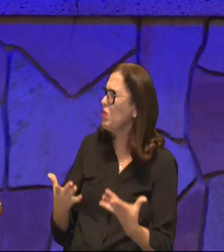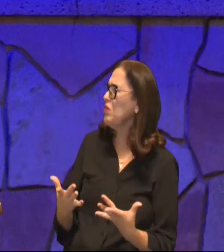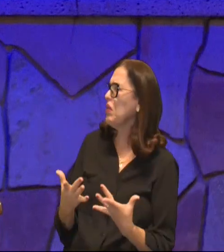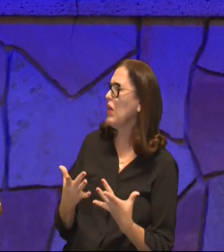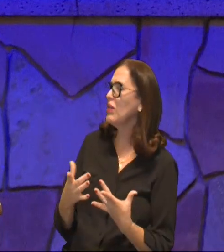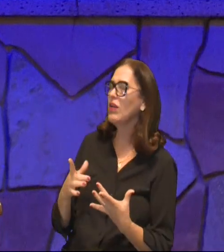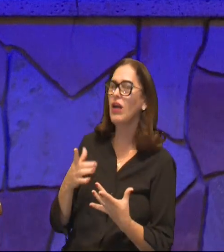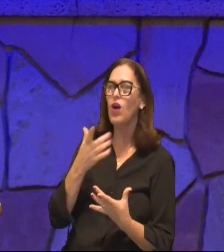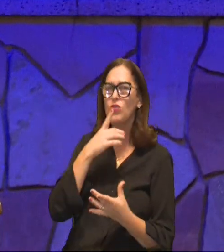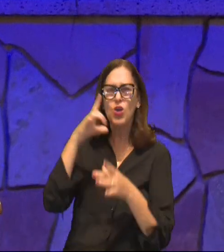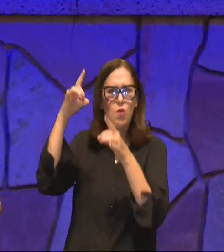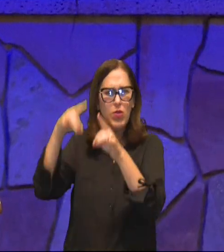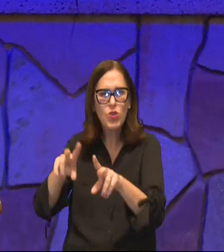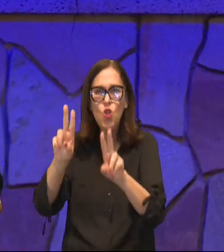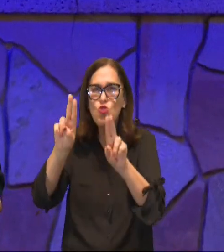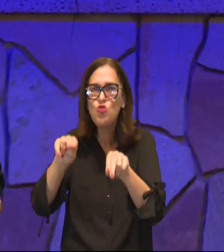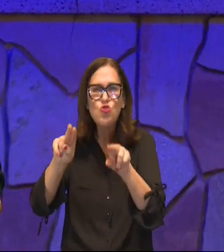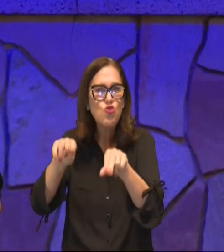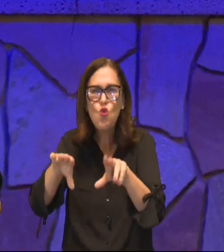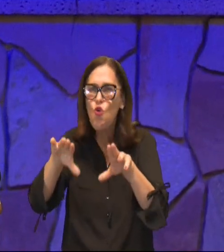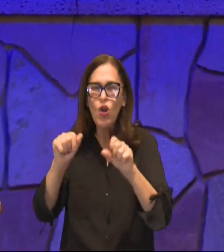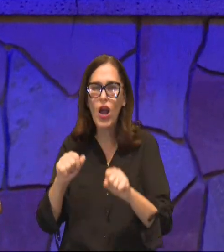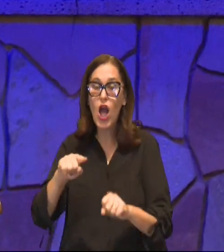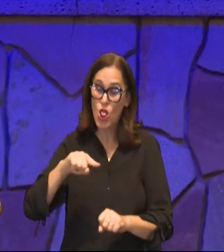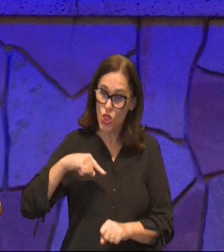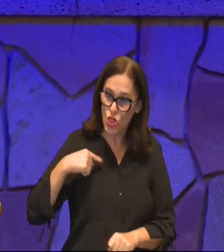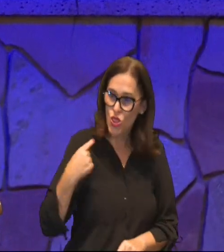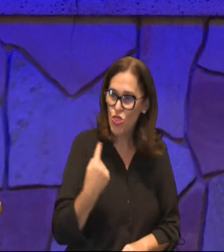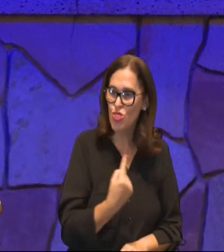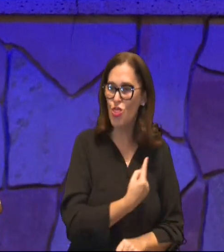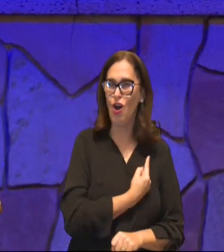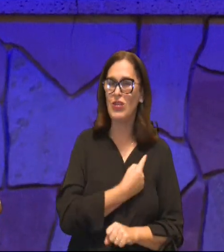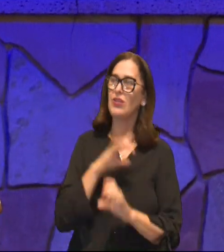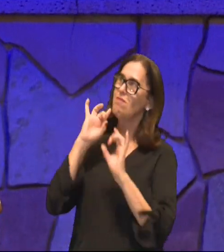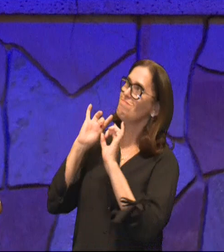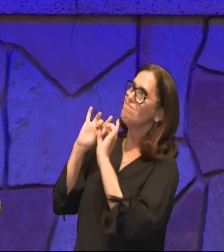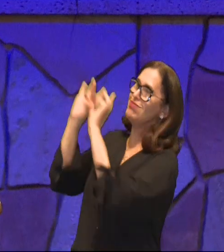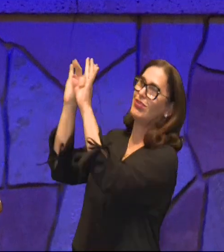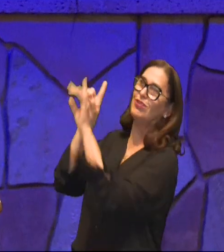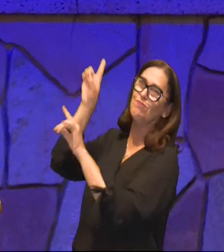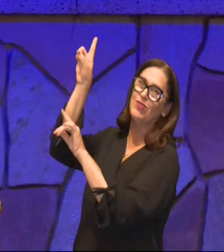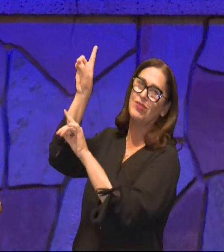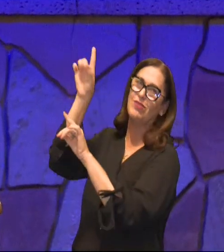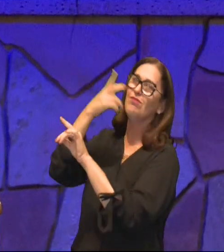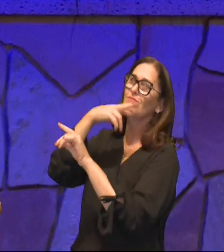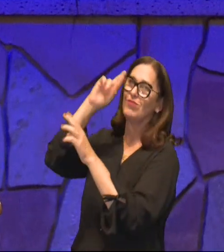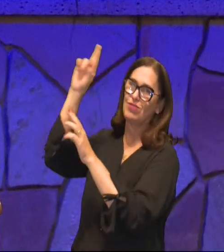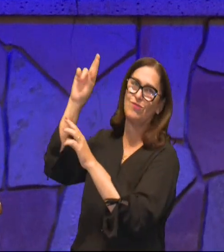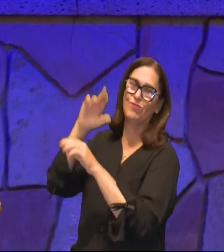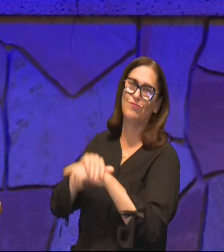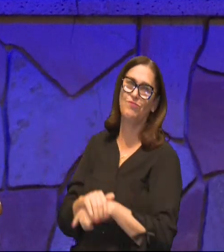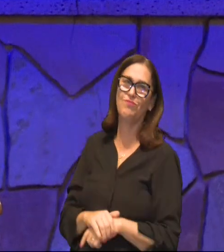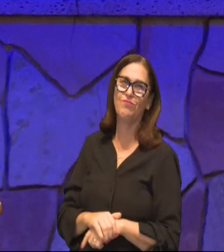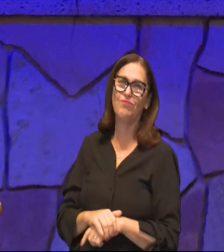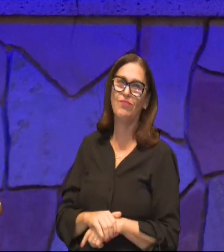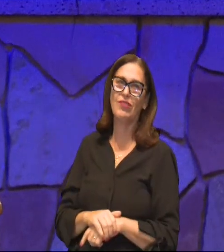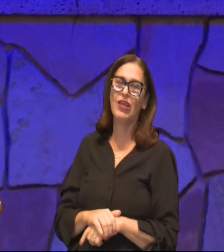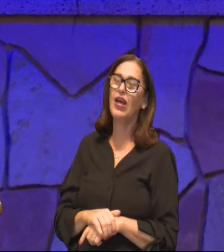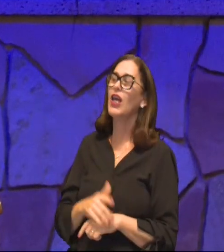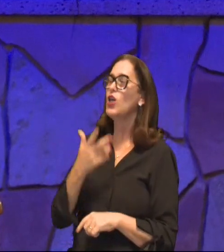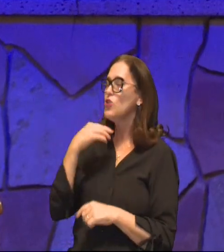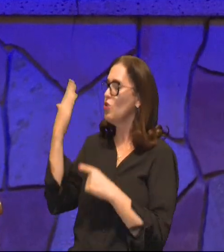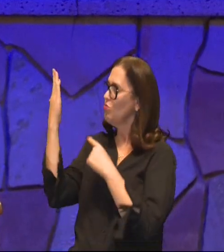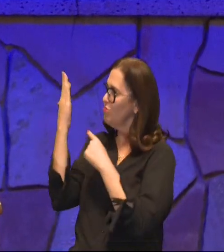Não, o Senhor não nos abandona, Ele nos deixa. Somos nós quem abandonamos o Senhor. Que nos ajude o